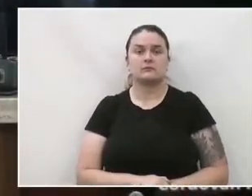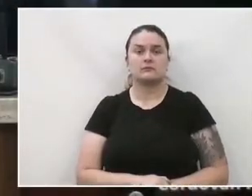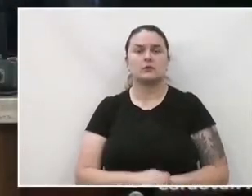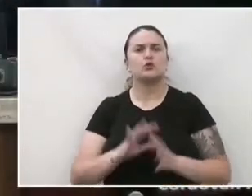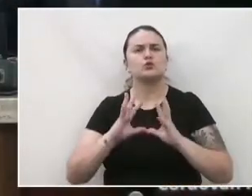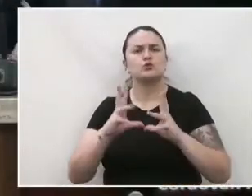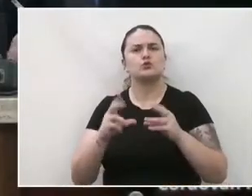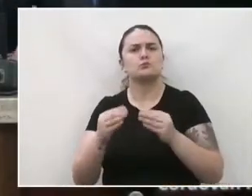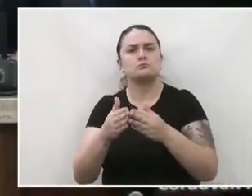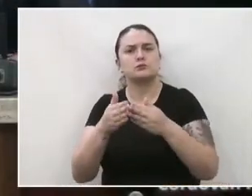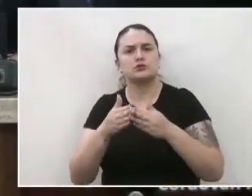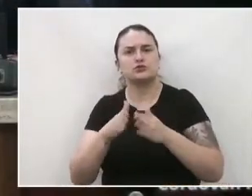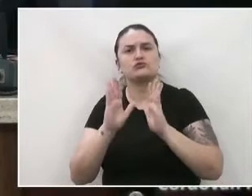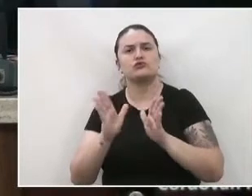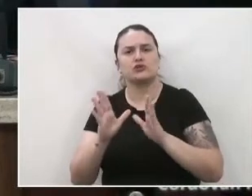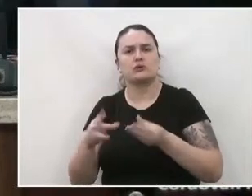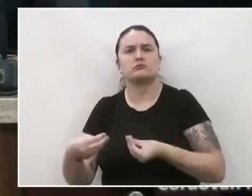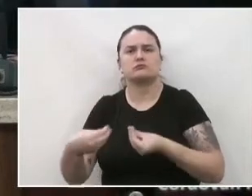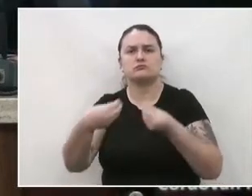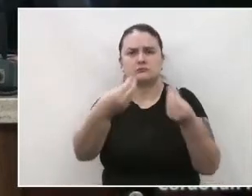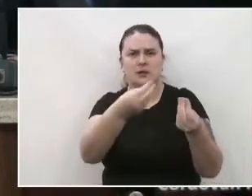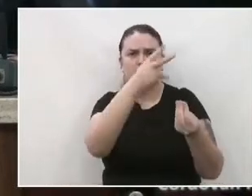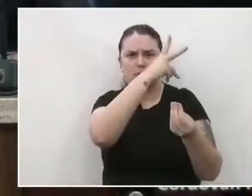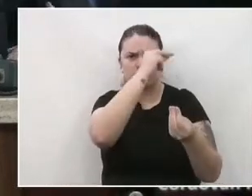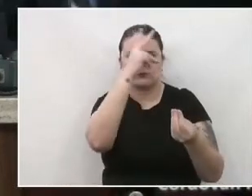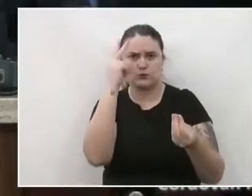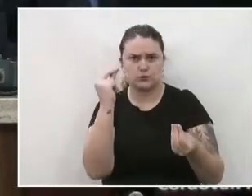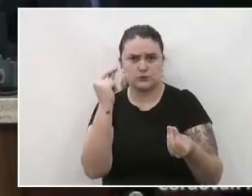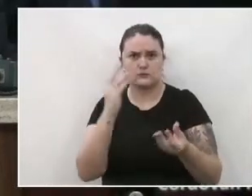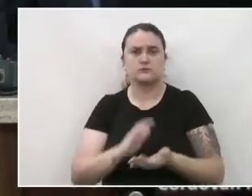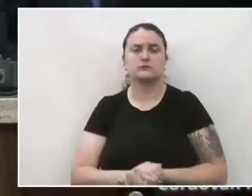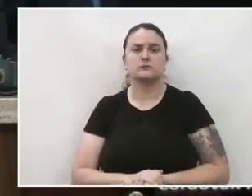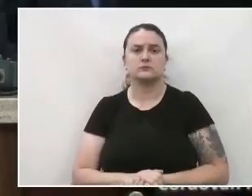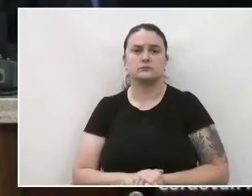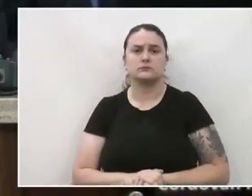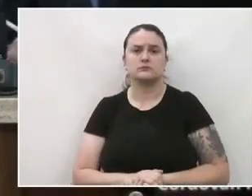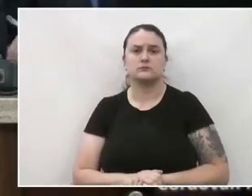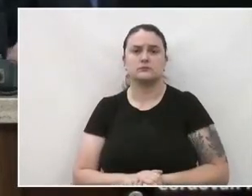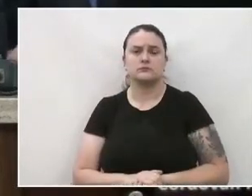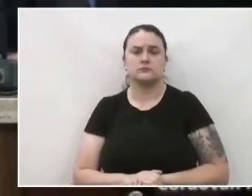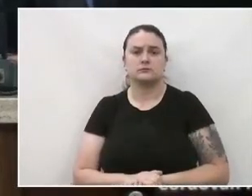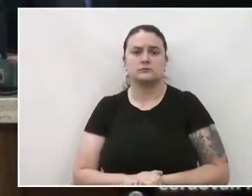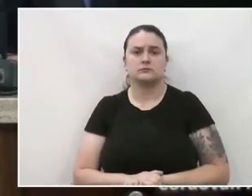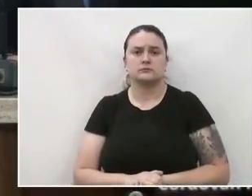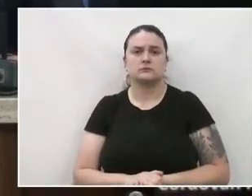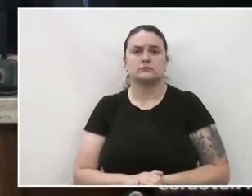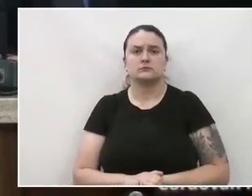As indicações serão remetidas aos órgãos competentes.